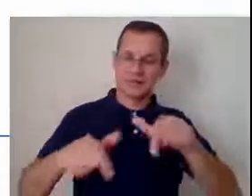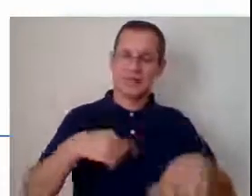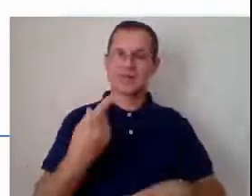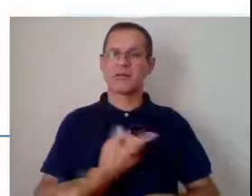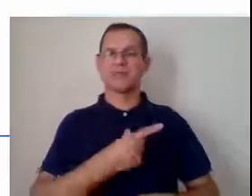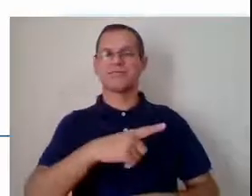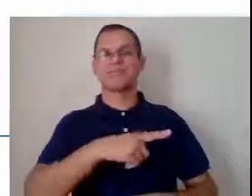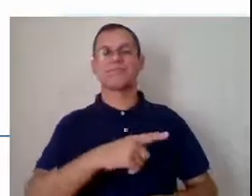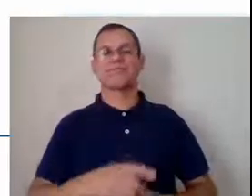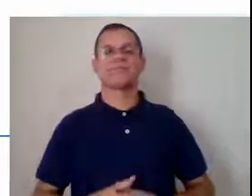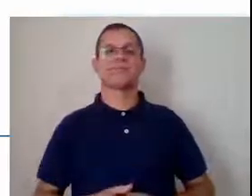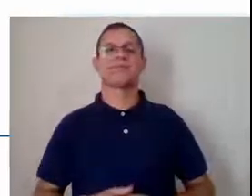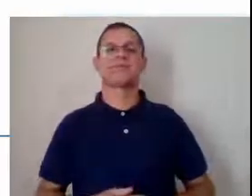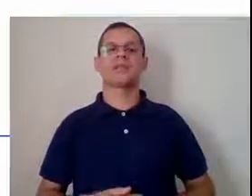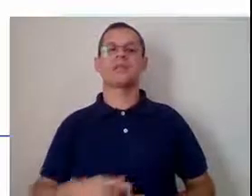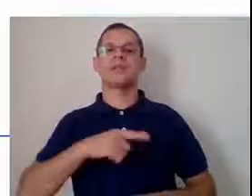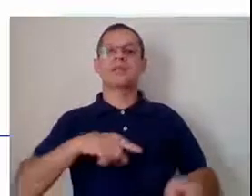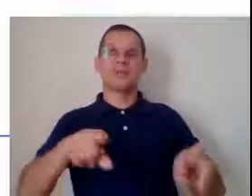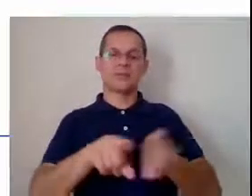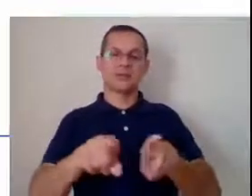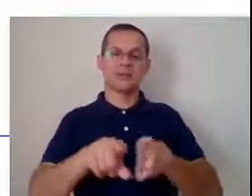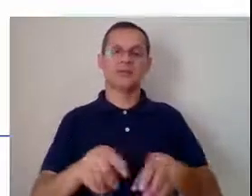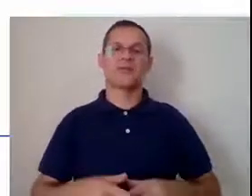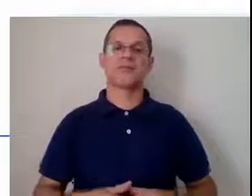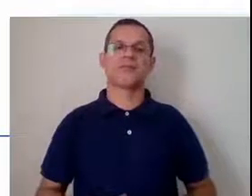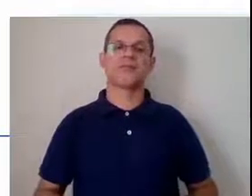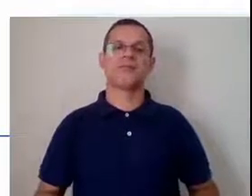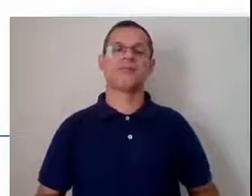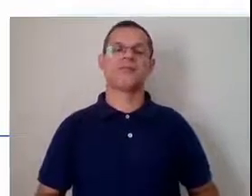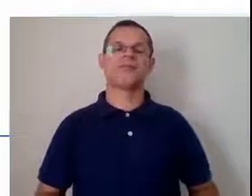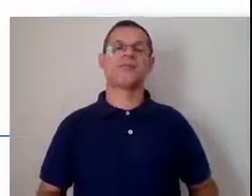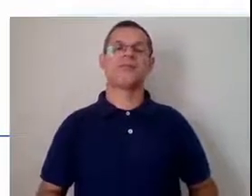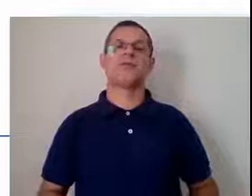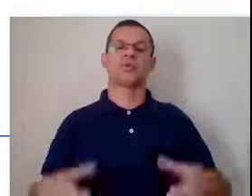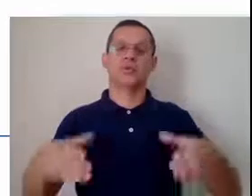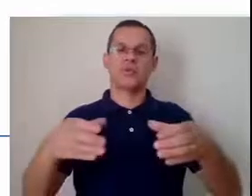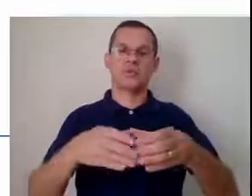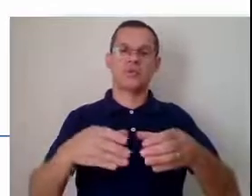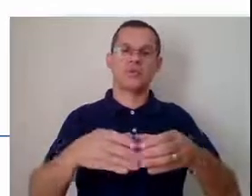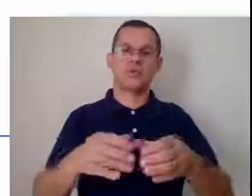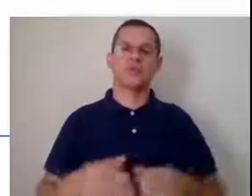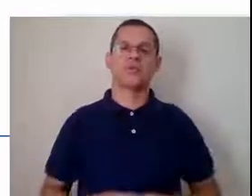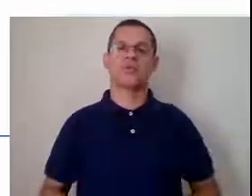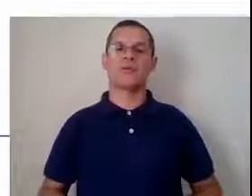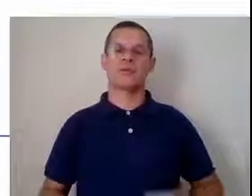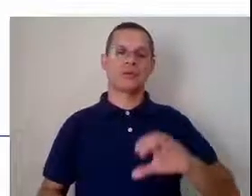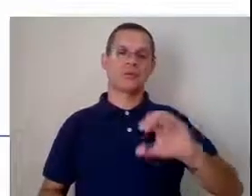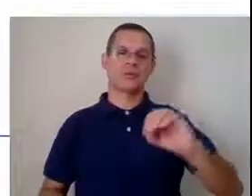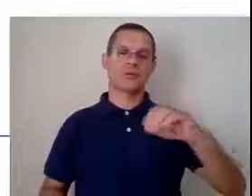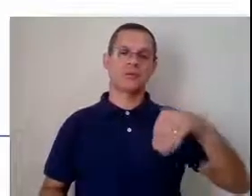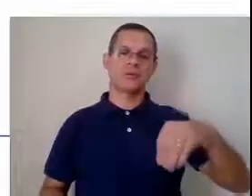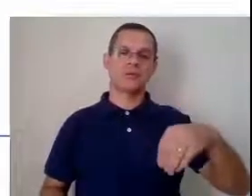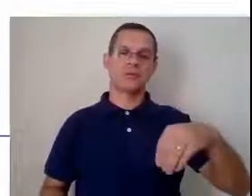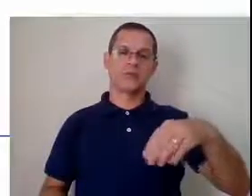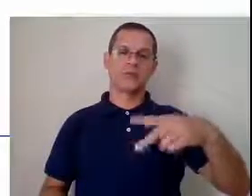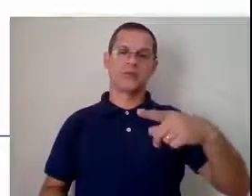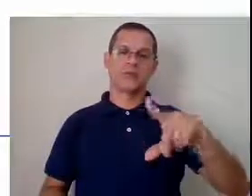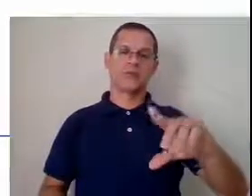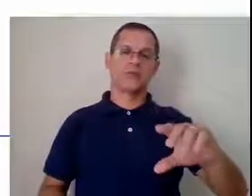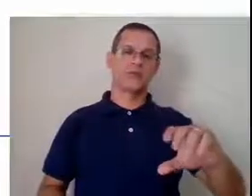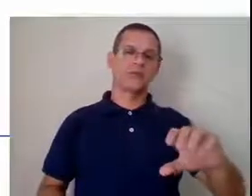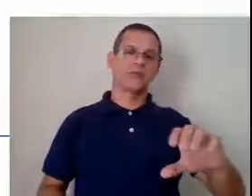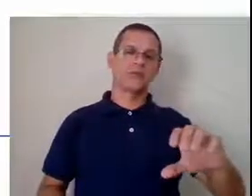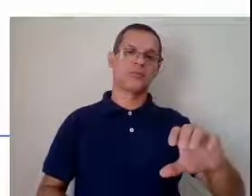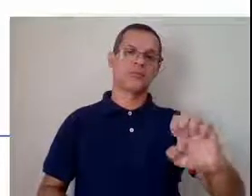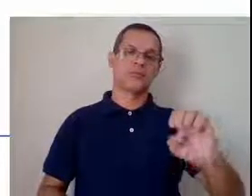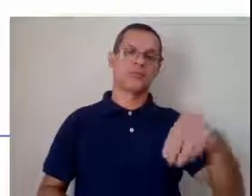nós temos. Nós também temos um conjunto chamado complementar, dado 2 conjuntos,